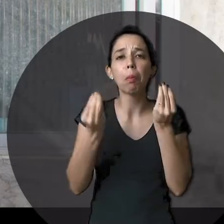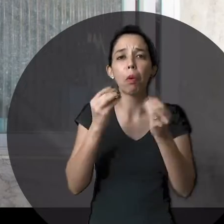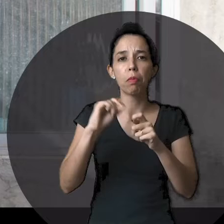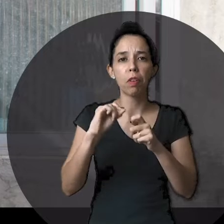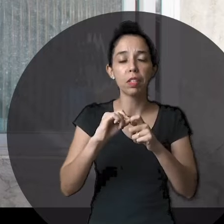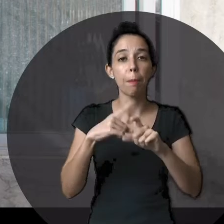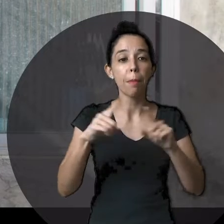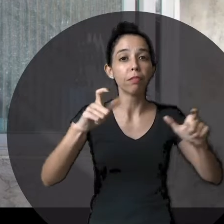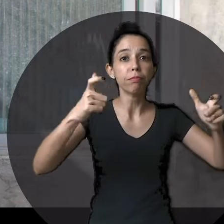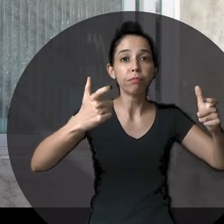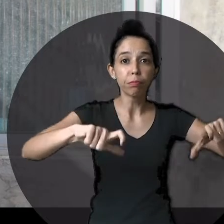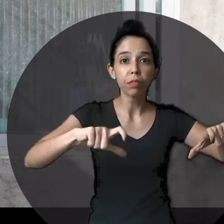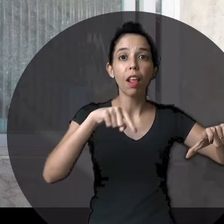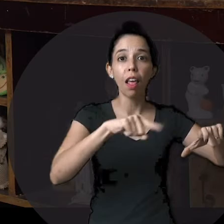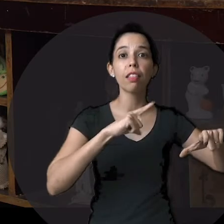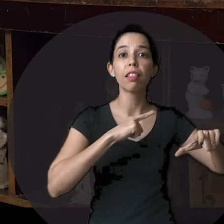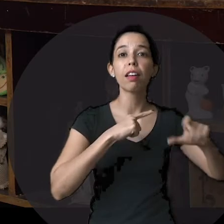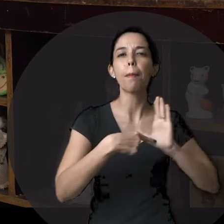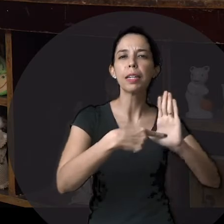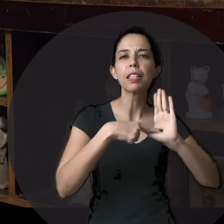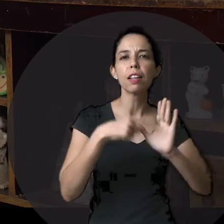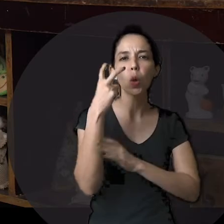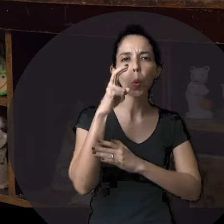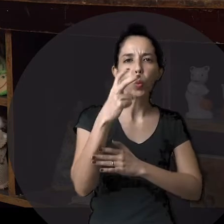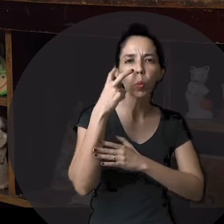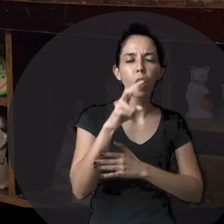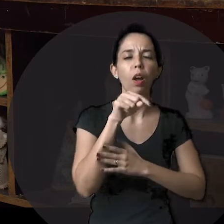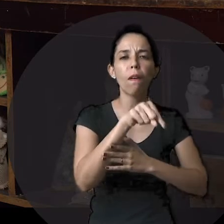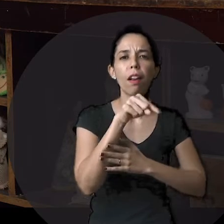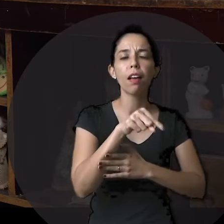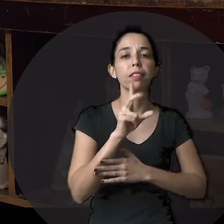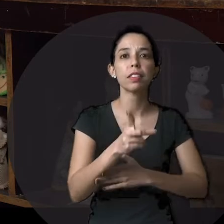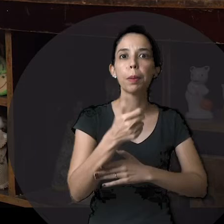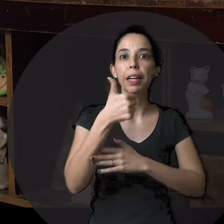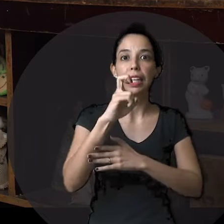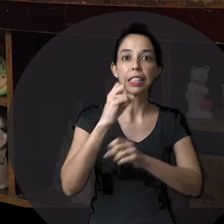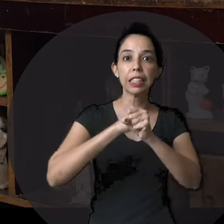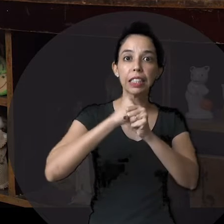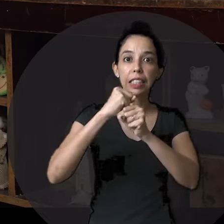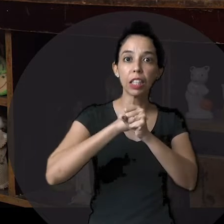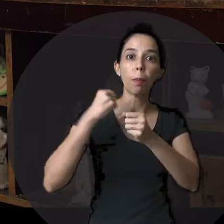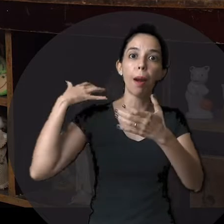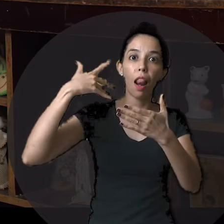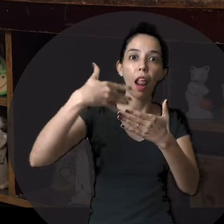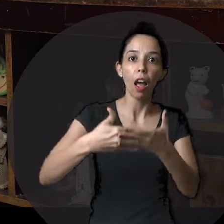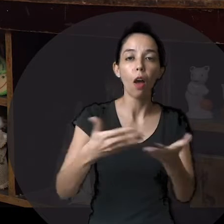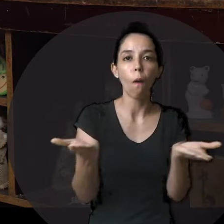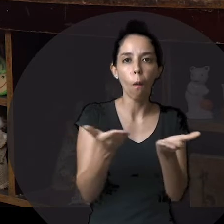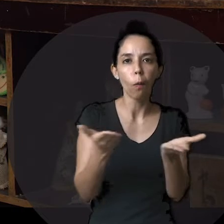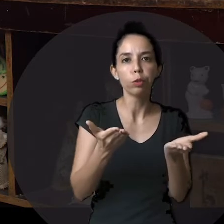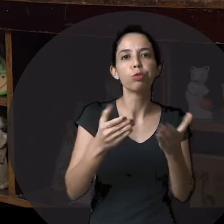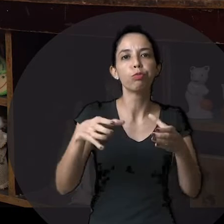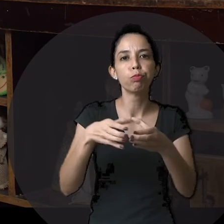O campo do Coritiba, como ficou conhecido, é palco de torneios de futebol e de apresentações culturais. Tem sido assim há